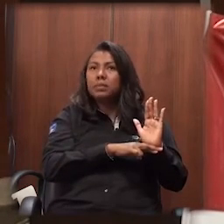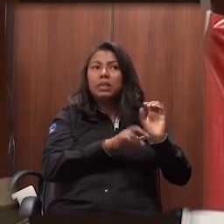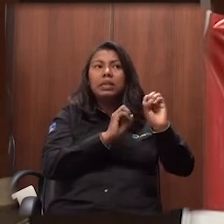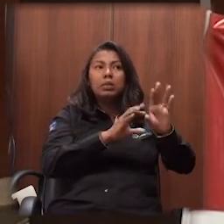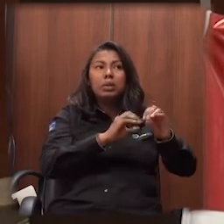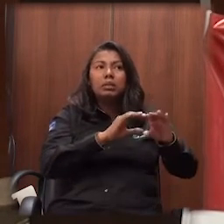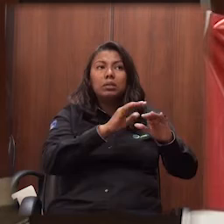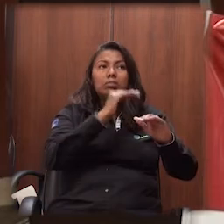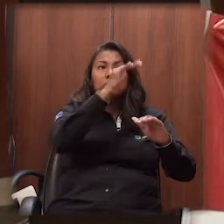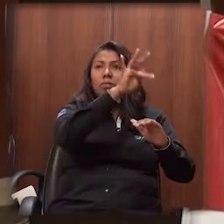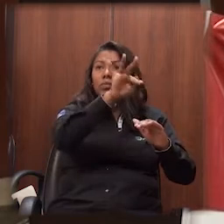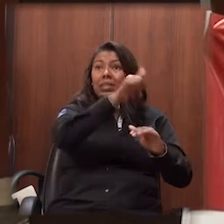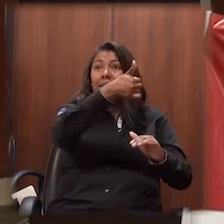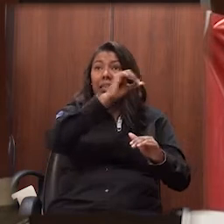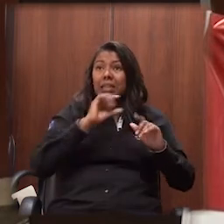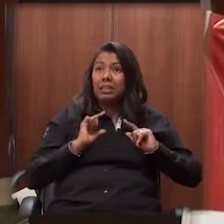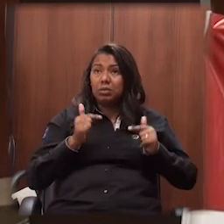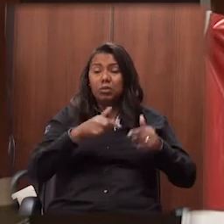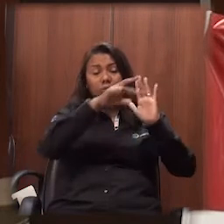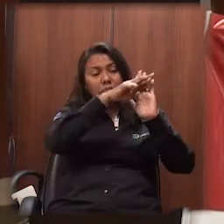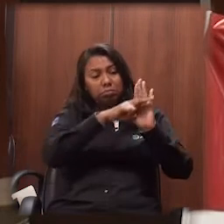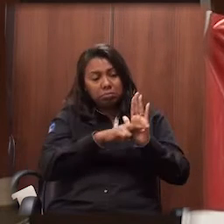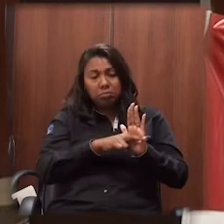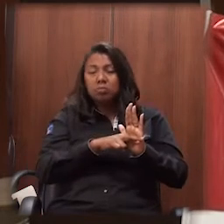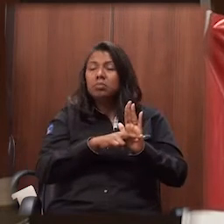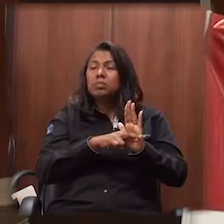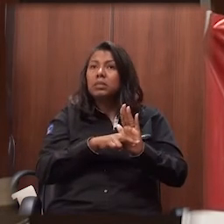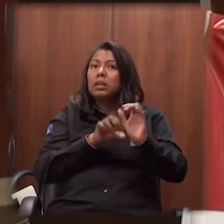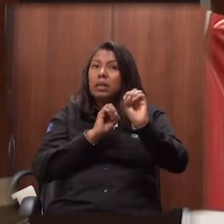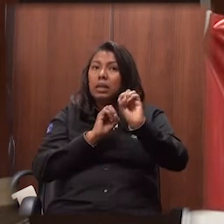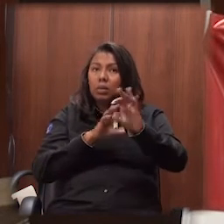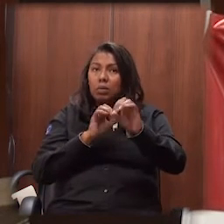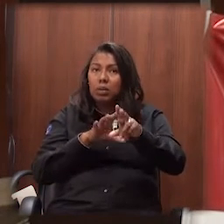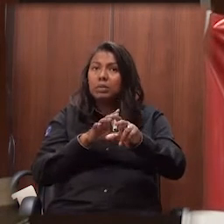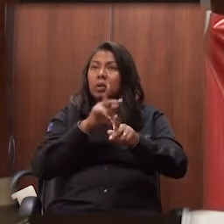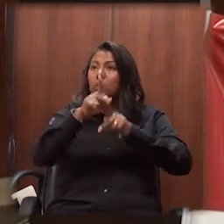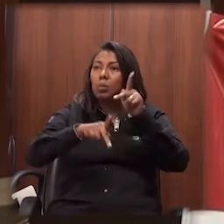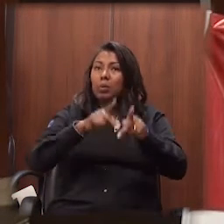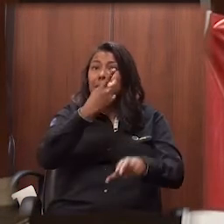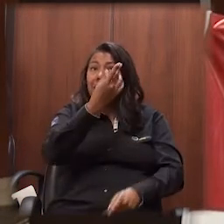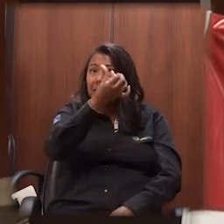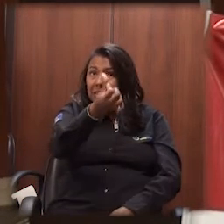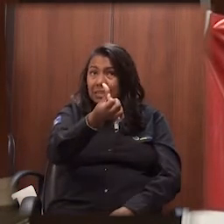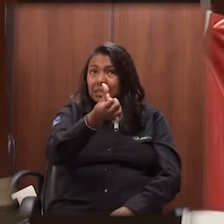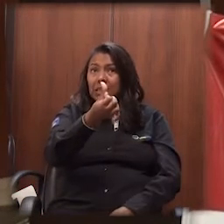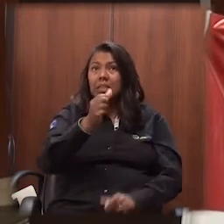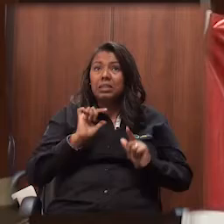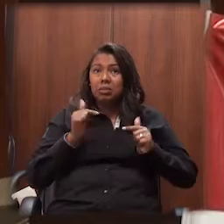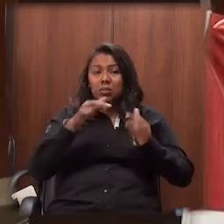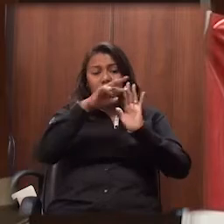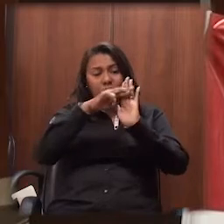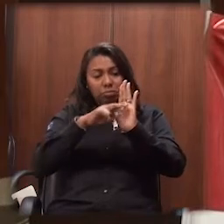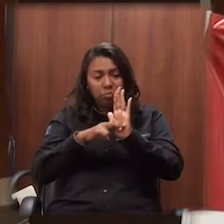Educação Superior com 10 ações programáticas. Educação não formal com 16 ações